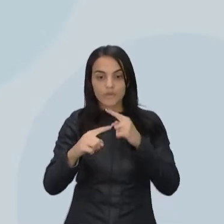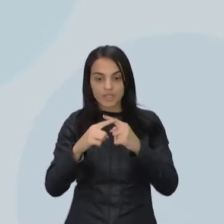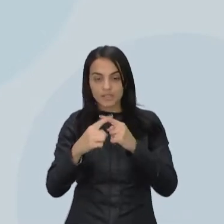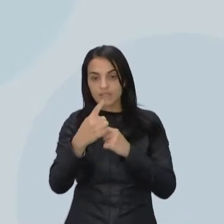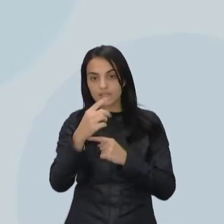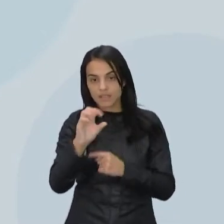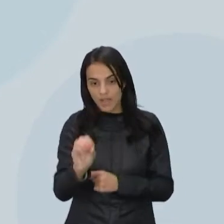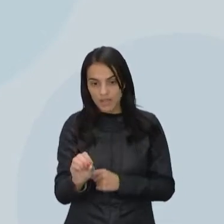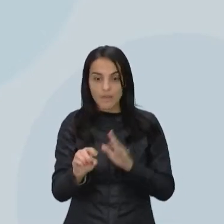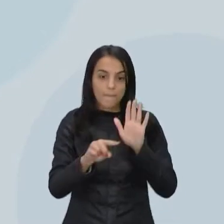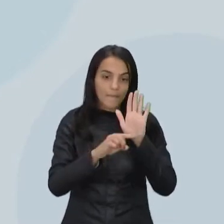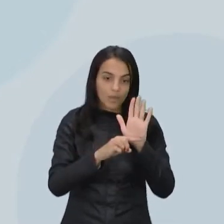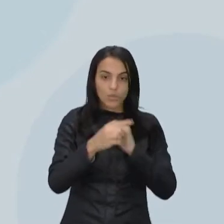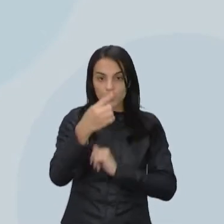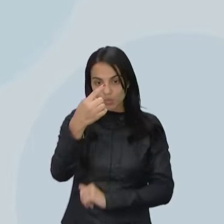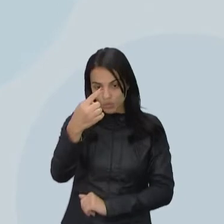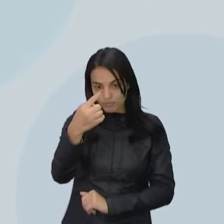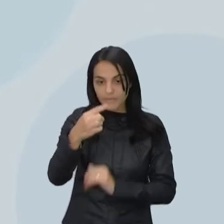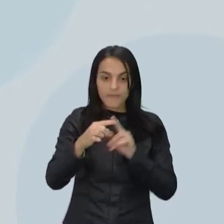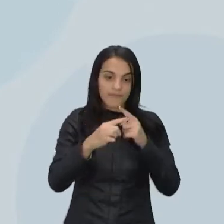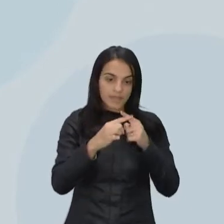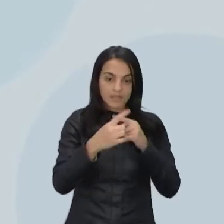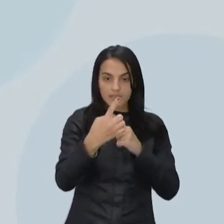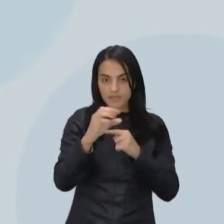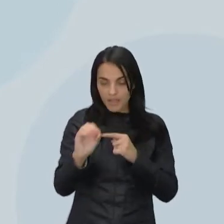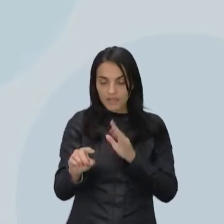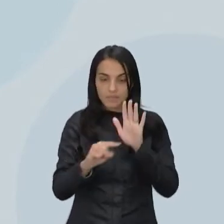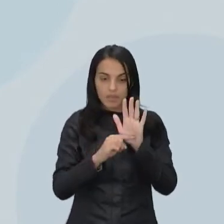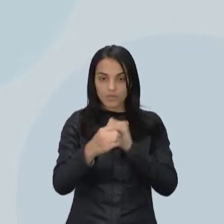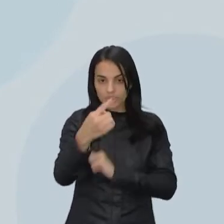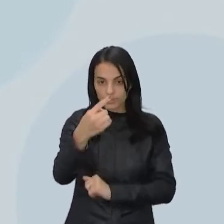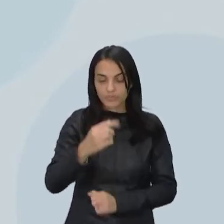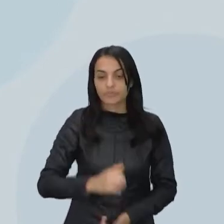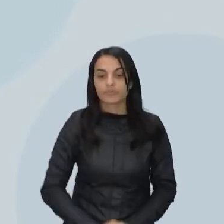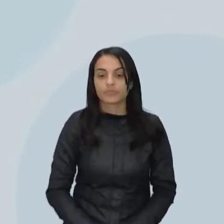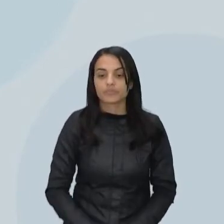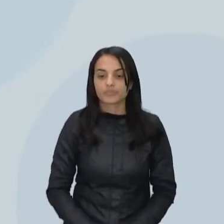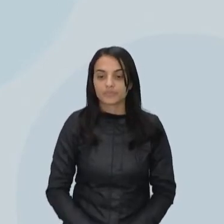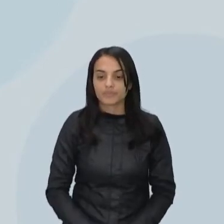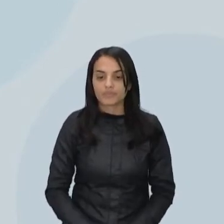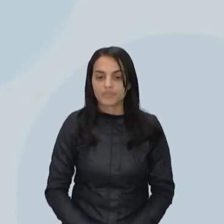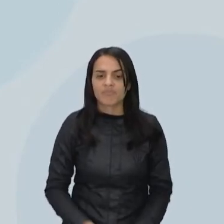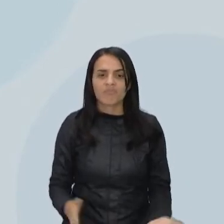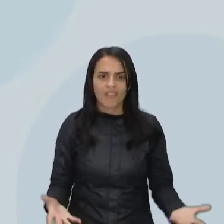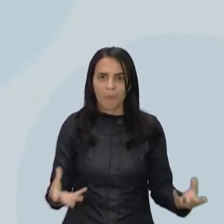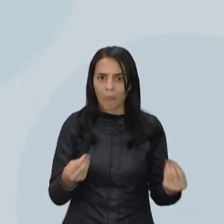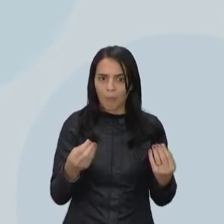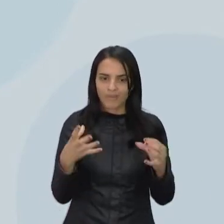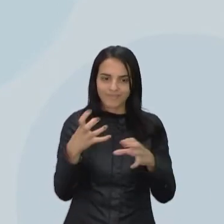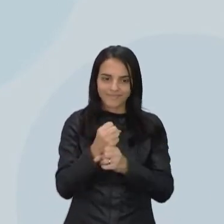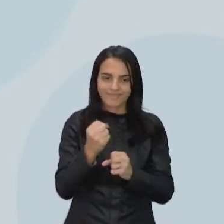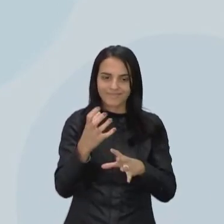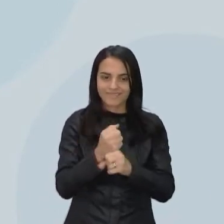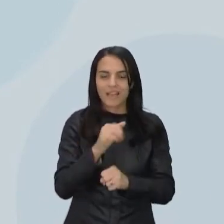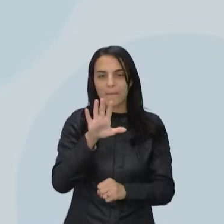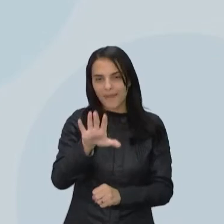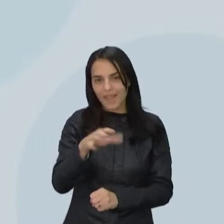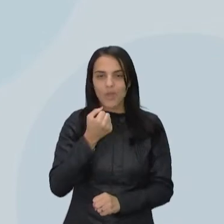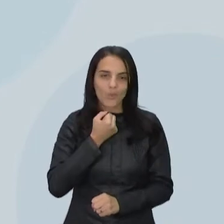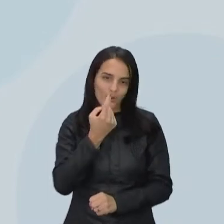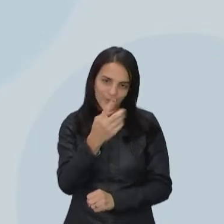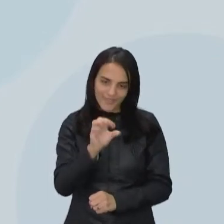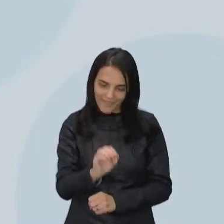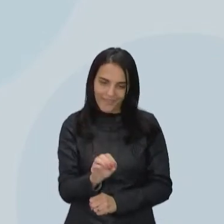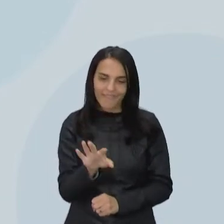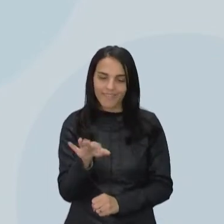vezes 10 a menos 1 vezes 10 a menos 1. Nossa, Magno, quanta conta? Não, mas é conta de potência de 10. A gente está